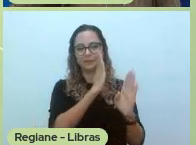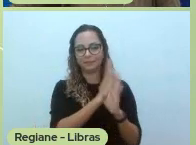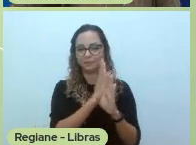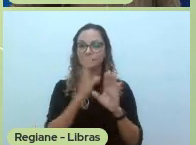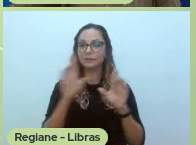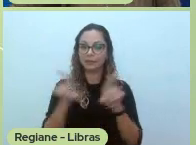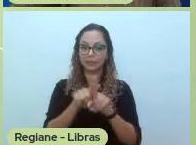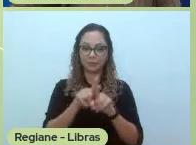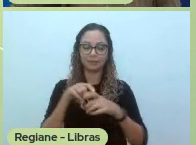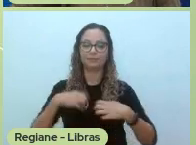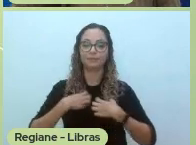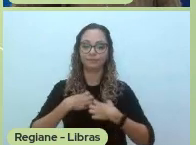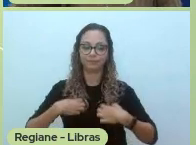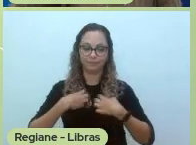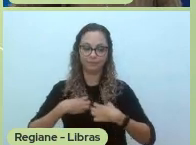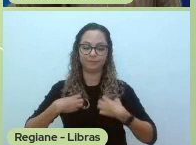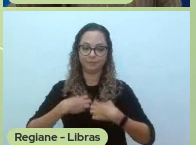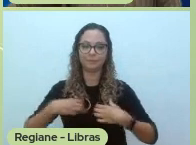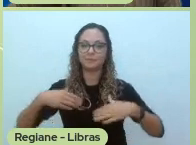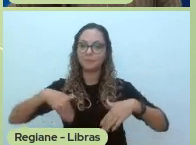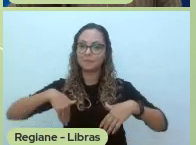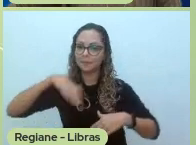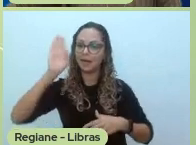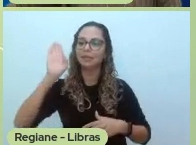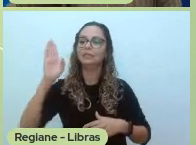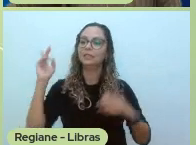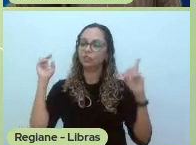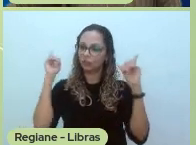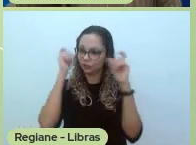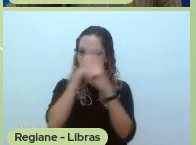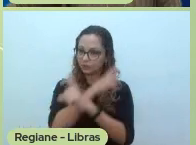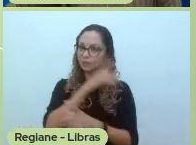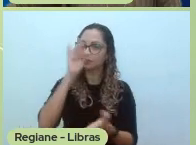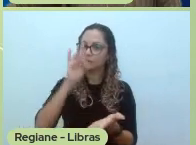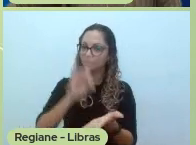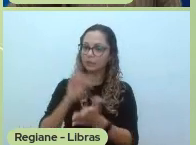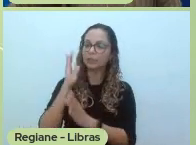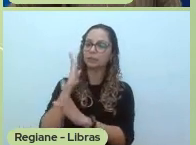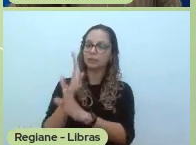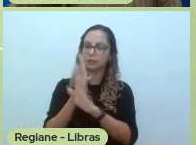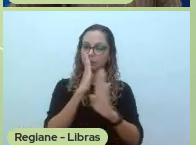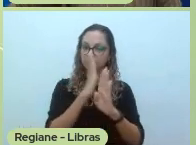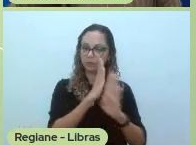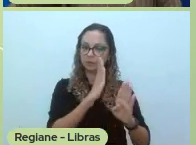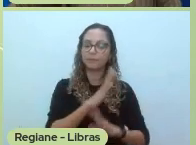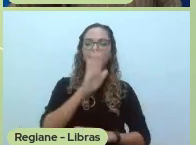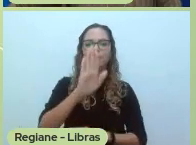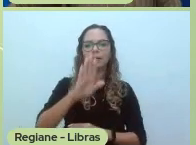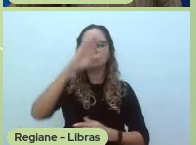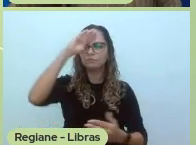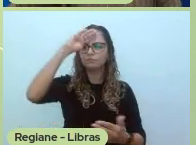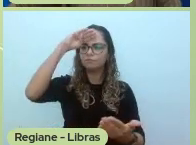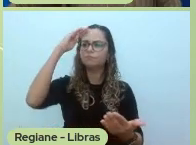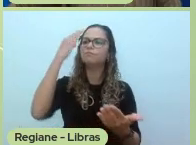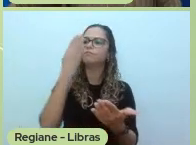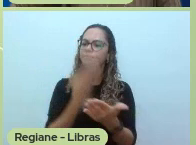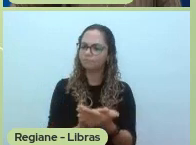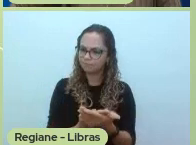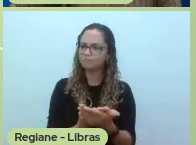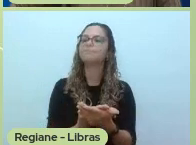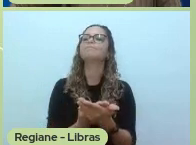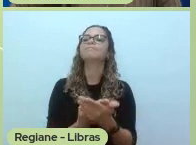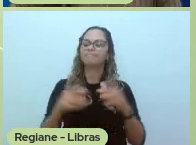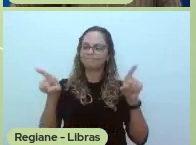gente sente. É difícil lidar com isso, mas é a resiliência, a crença de que a gente